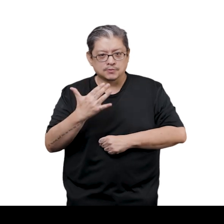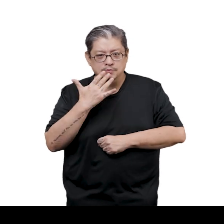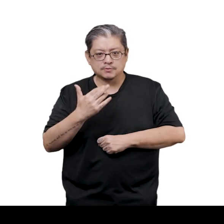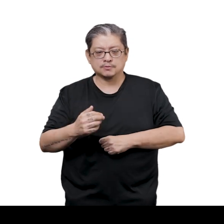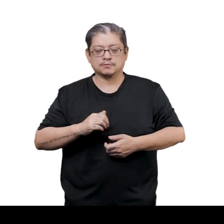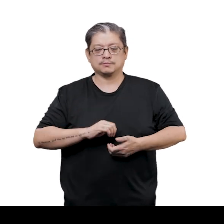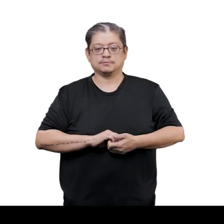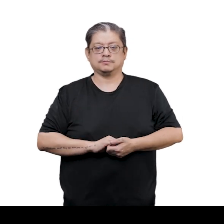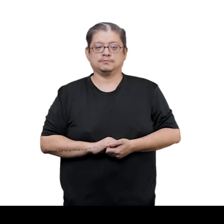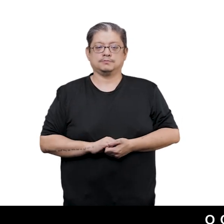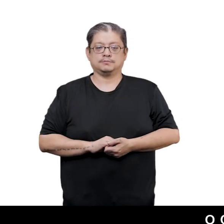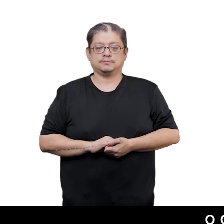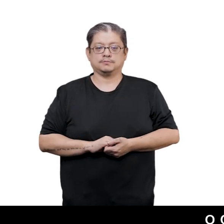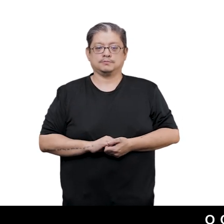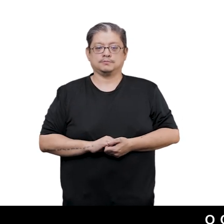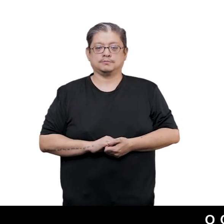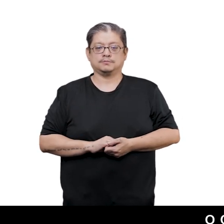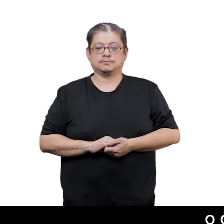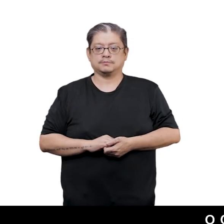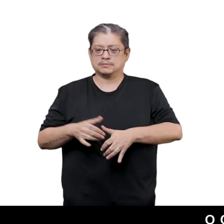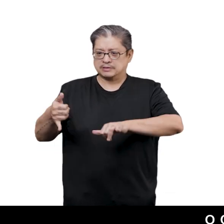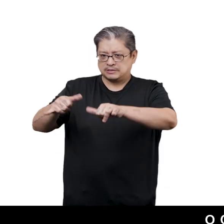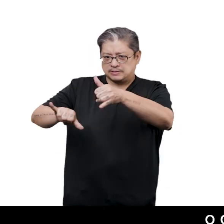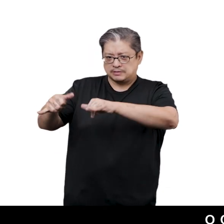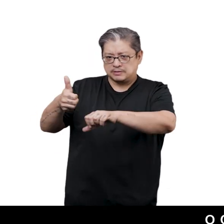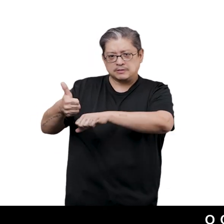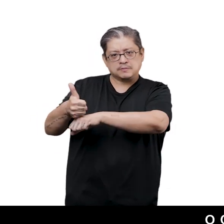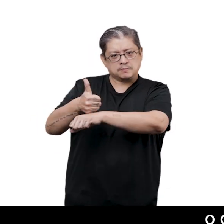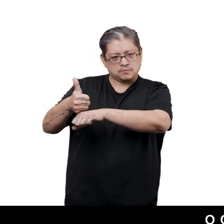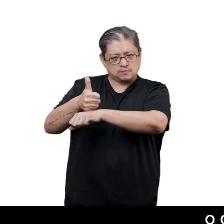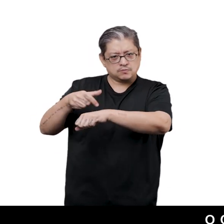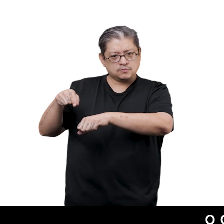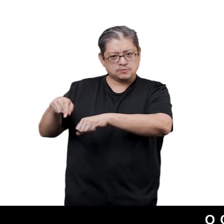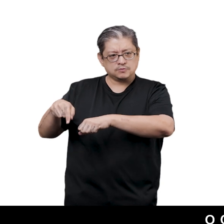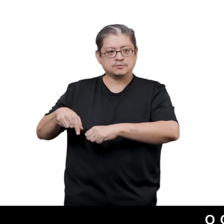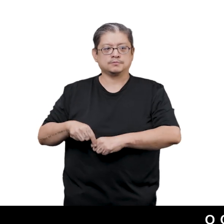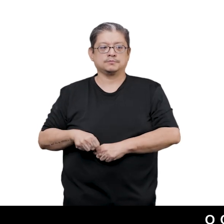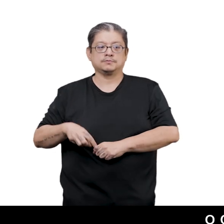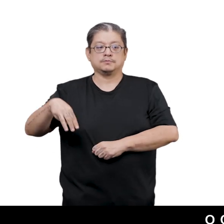Referência para a artista, o químico Michel-Eugène Chevreul,